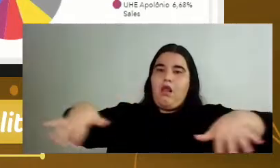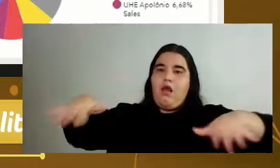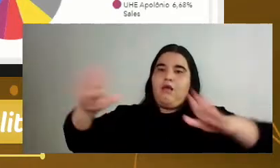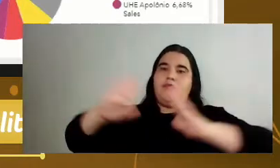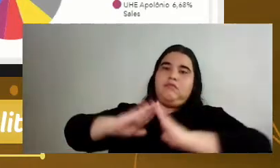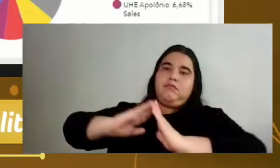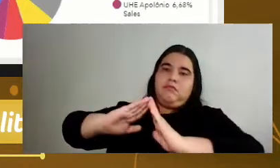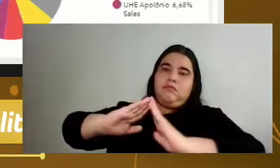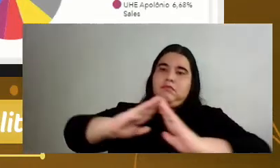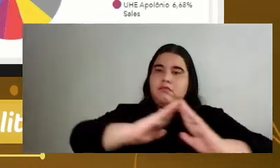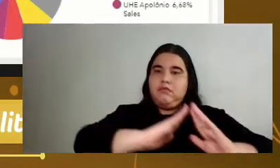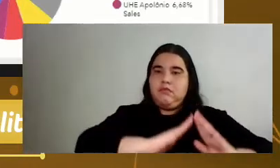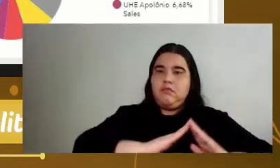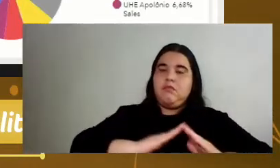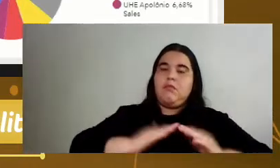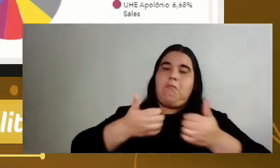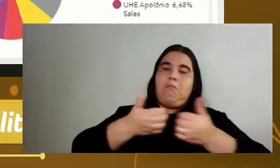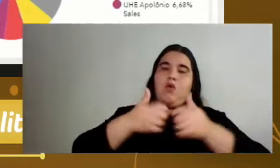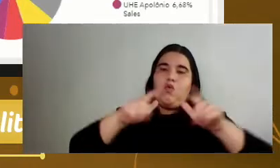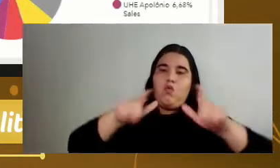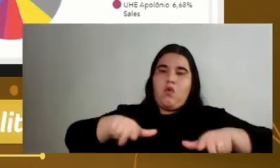transmissão.